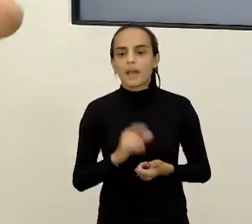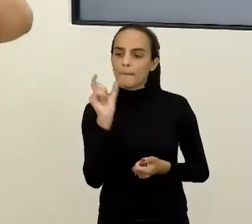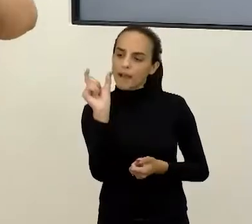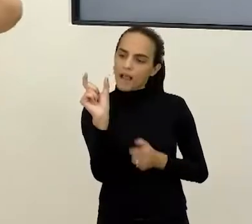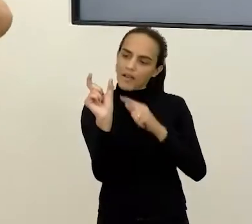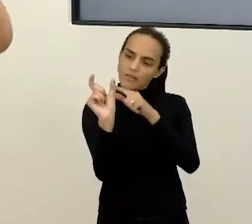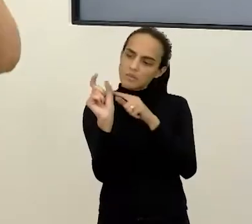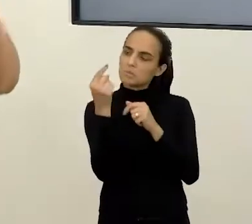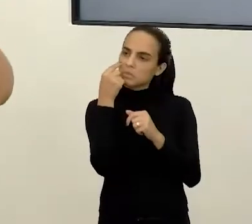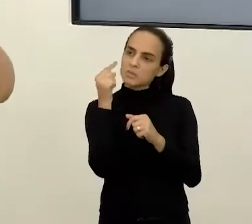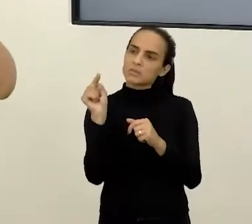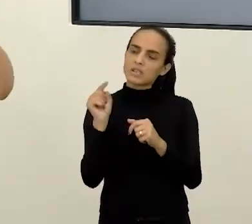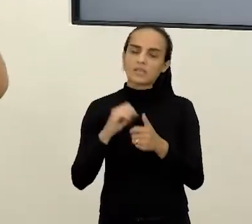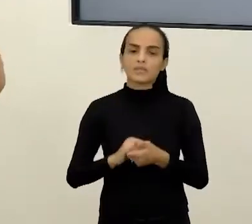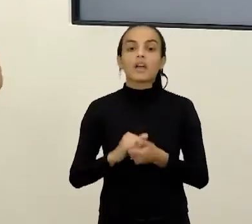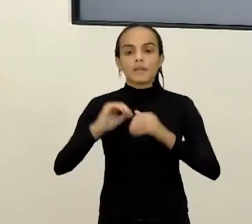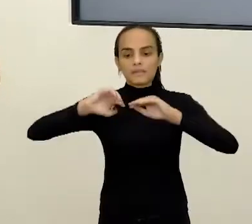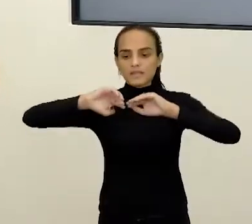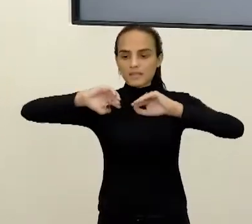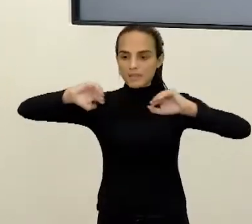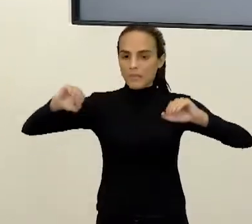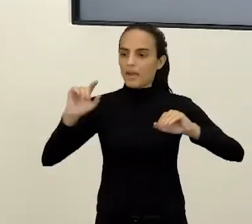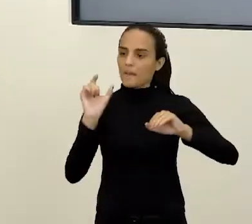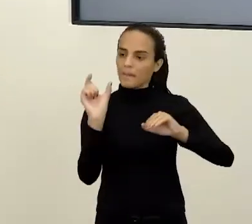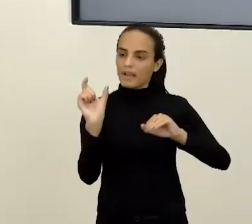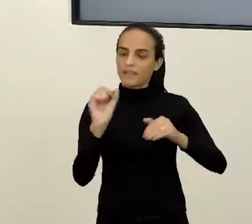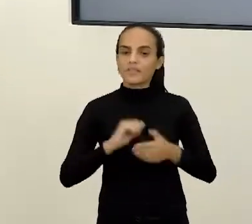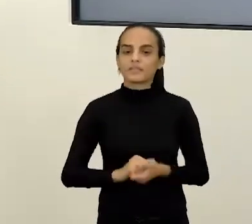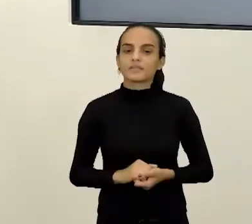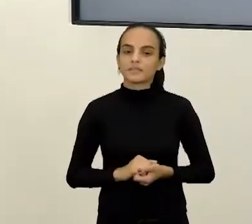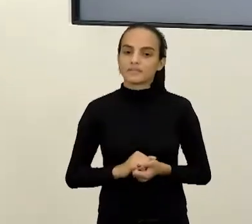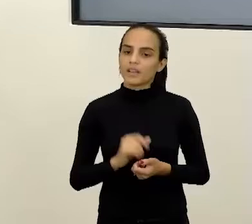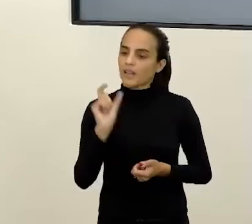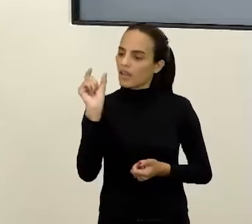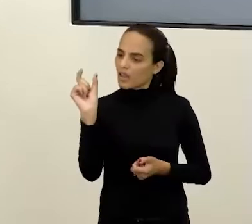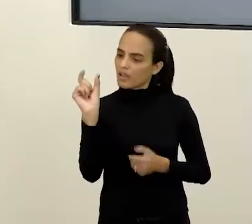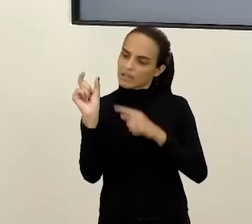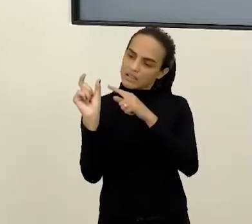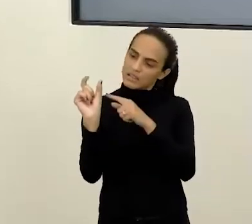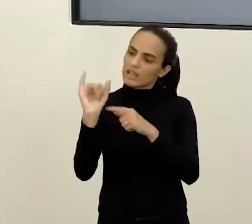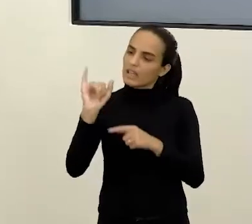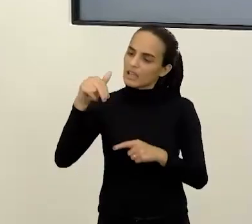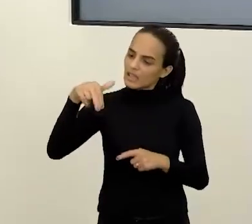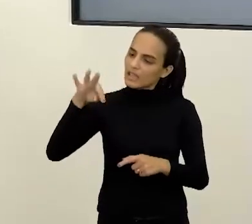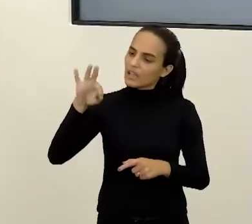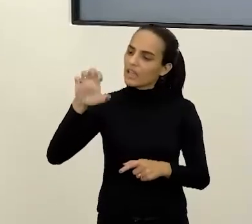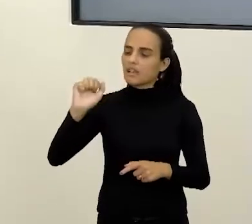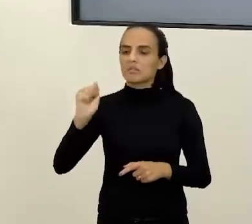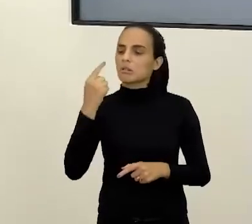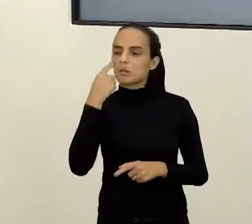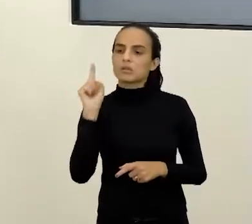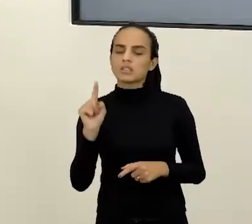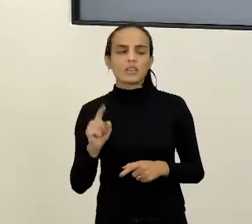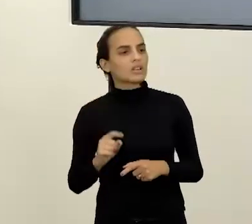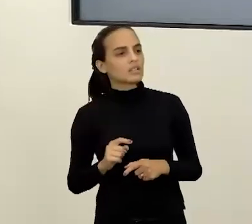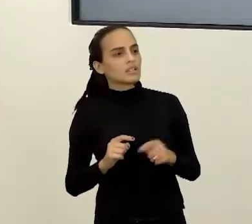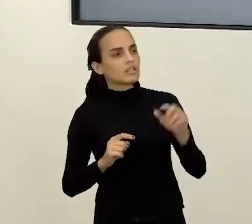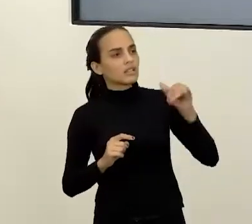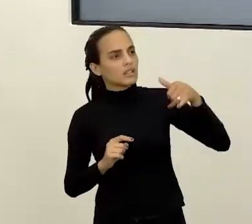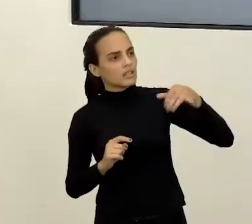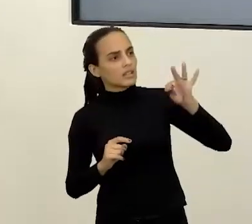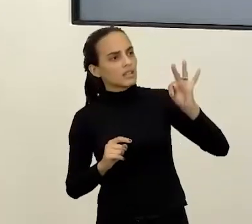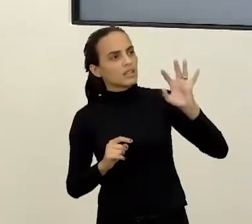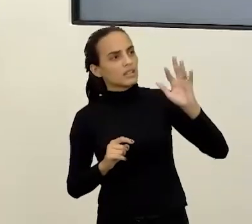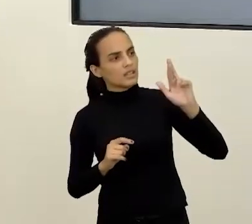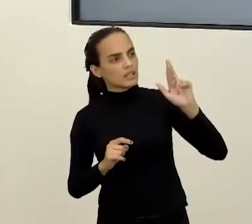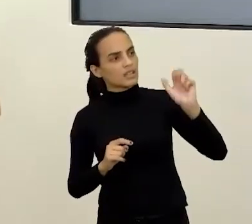separa essa palavra e fala assim, olha, esse intra eu sei o que é. né? Inter eu sei o que é. Se é